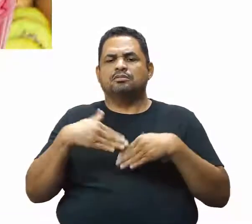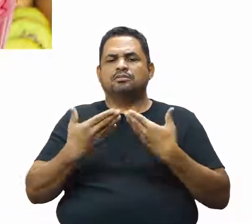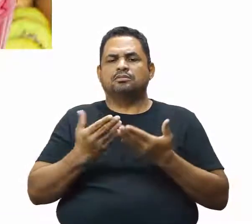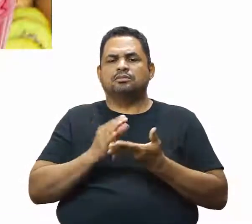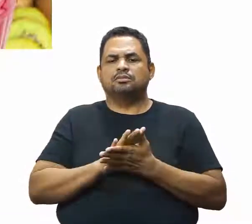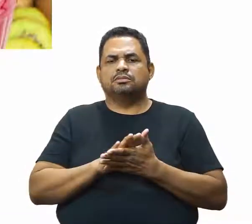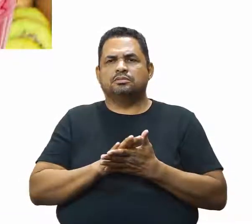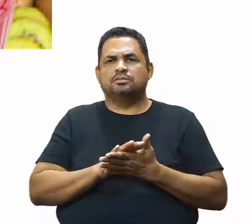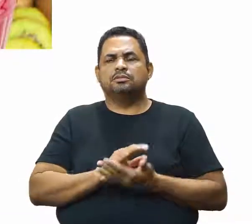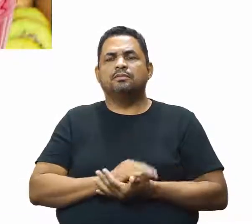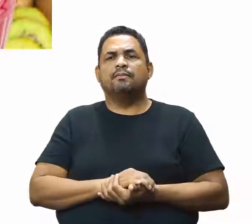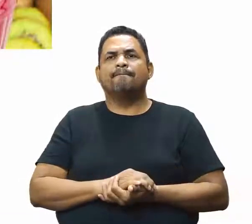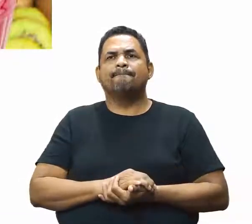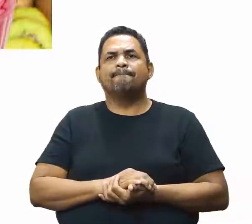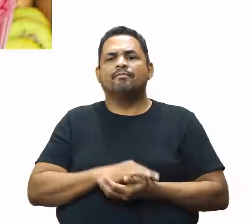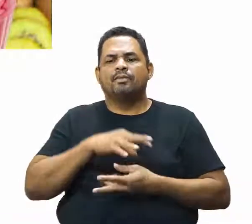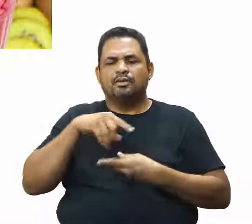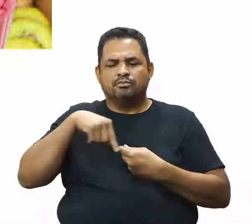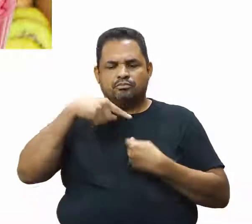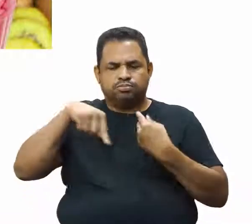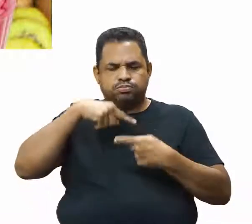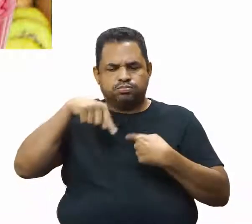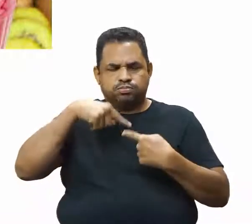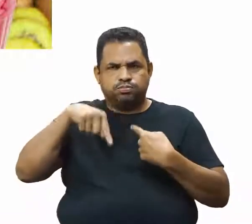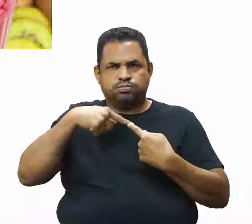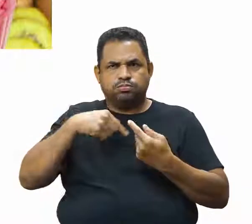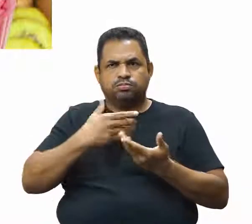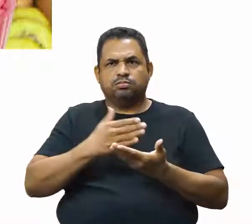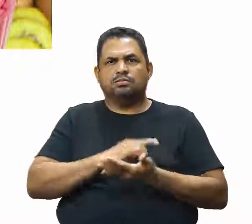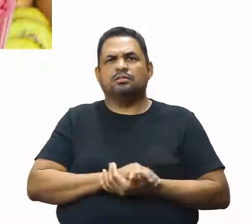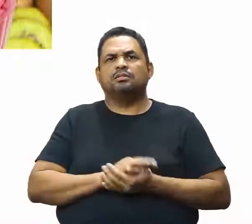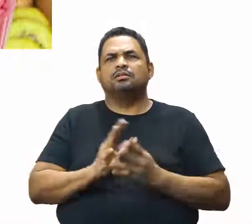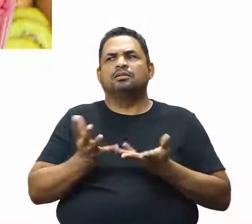na figurinha. Tritura tudo. Então, para